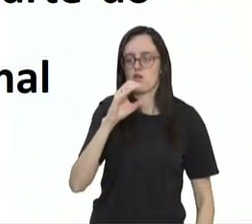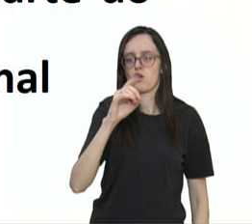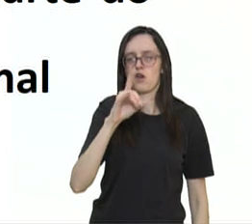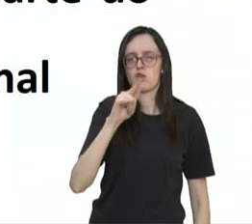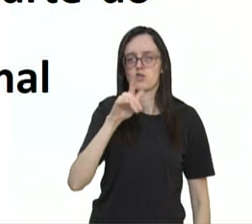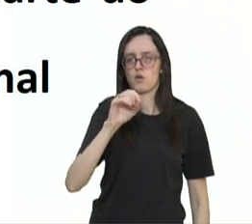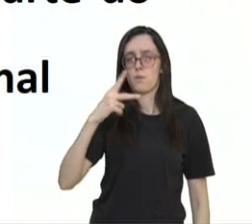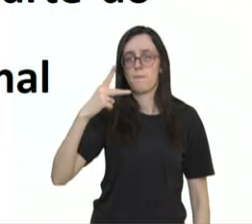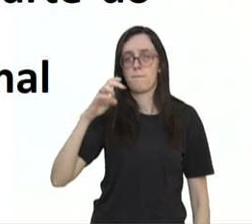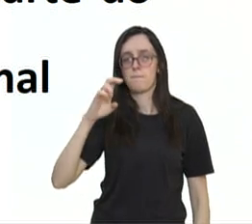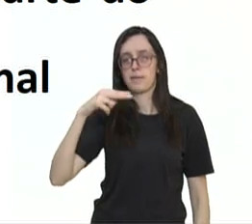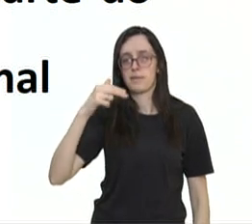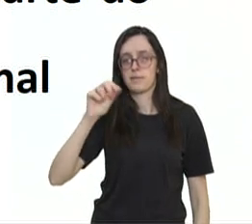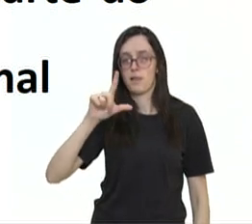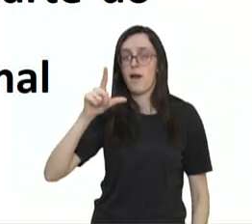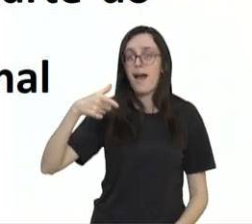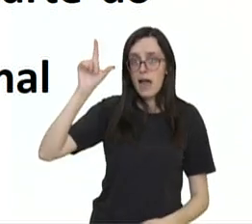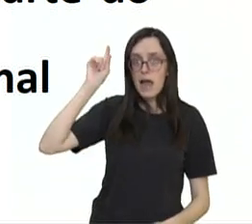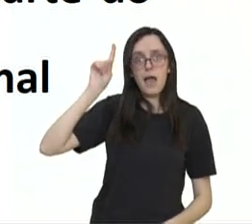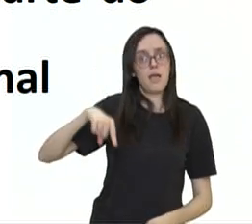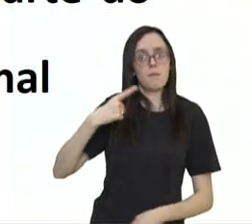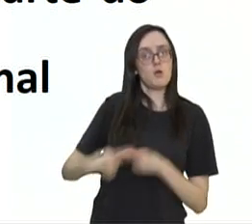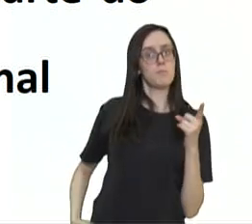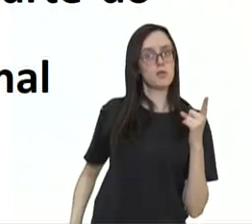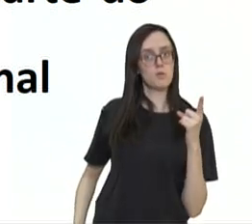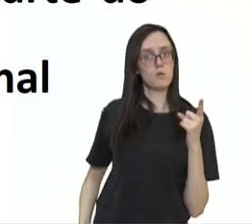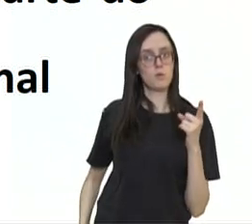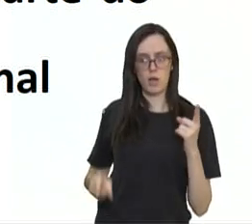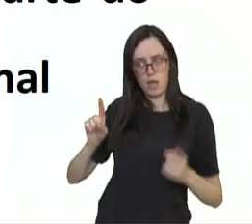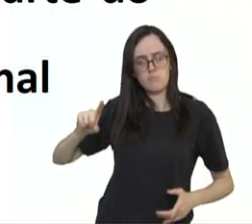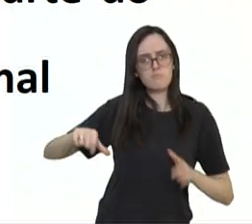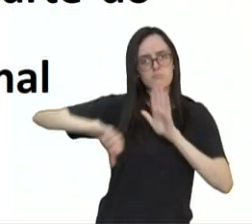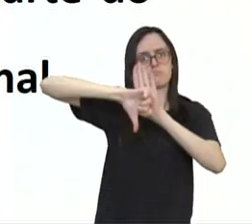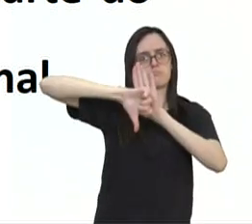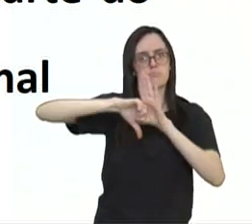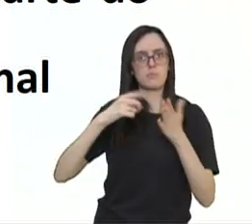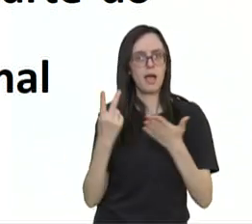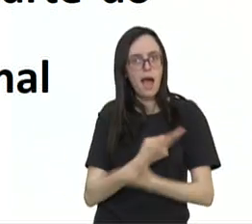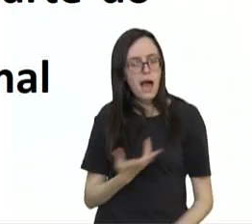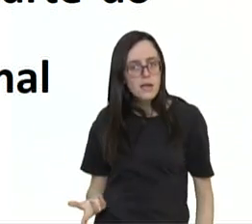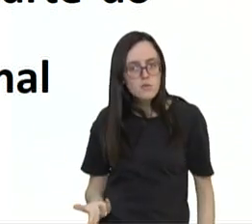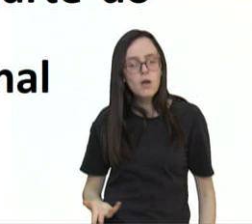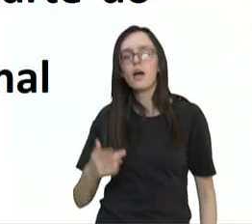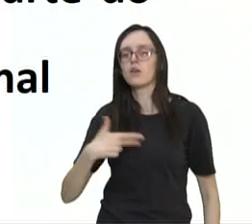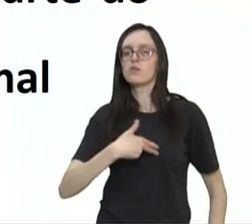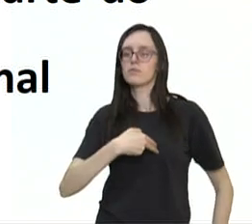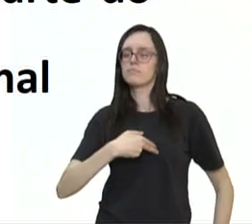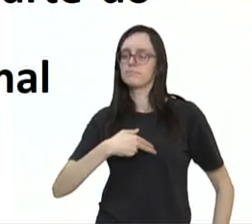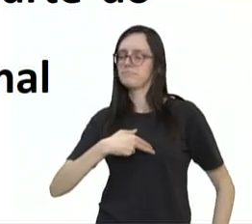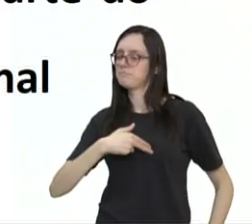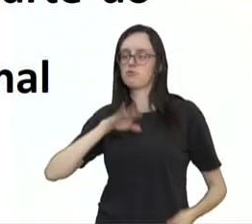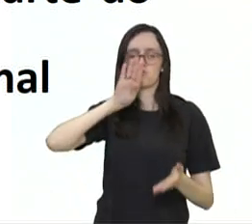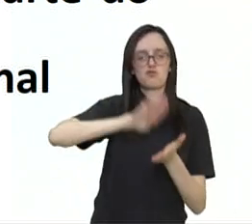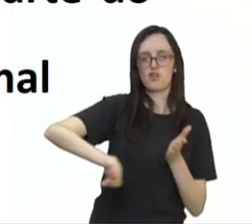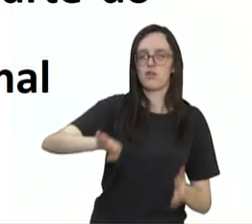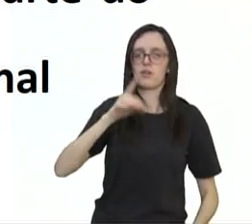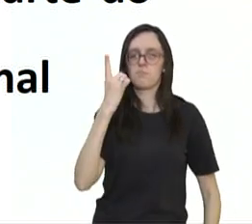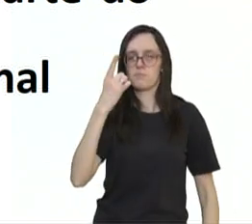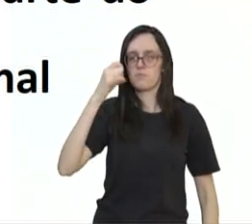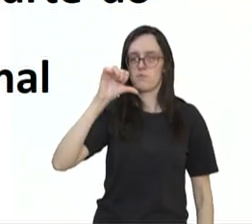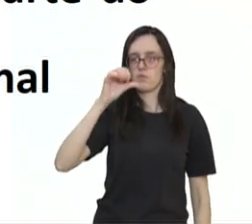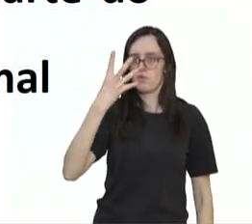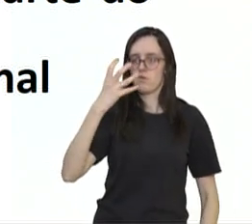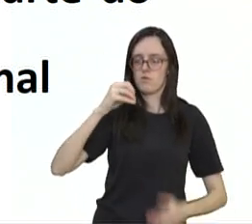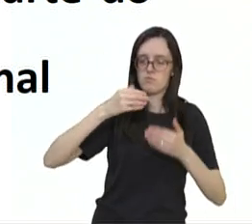era crime, ela era criminalizada. Em 1940, então, Getúlio Vargas tirou do Código Penal, ou durante o governo